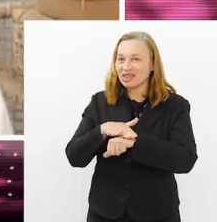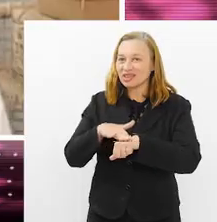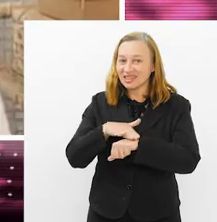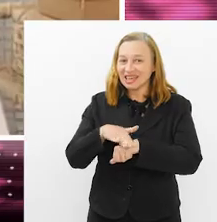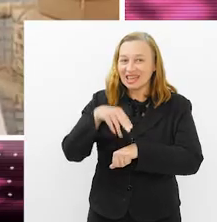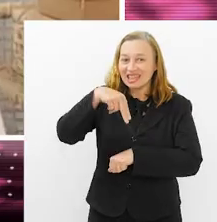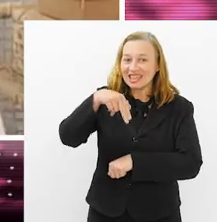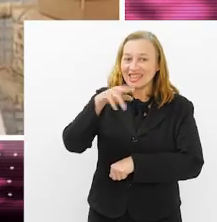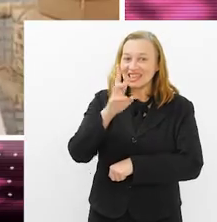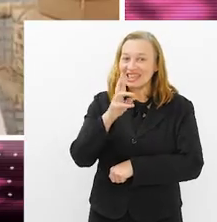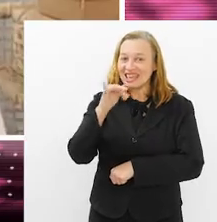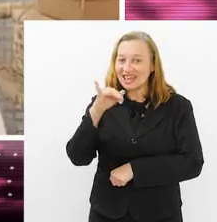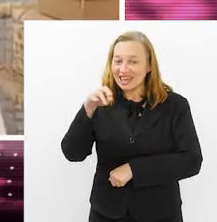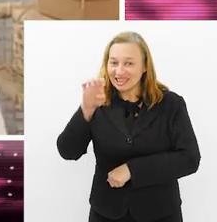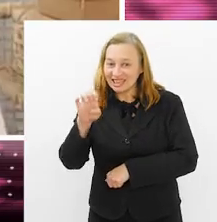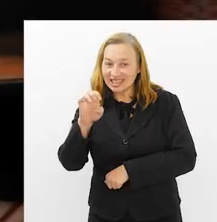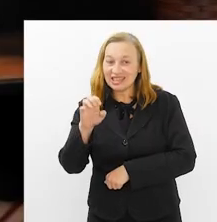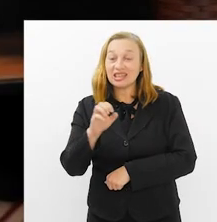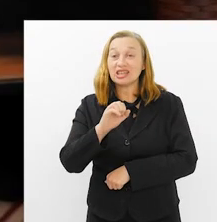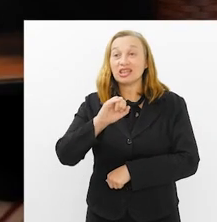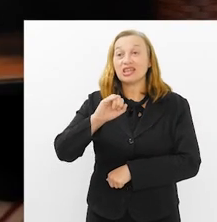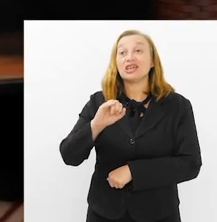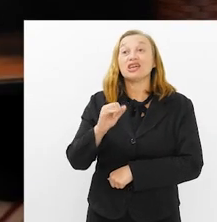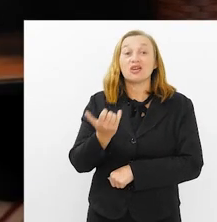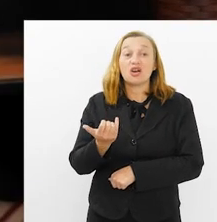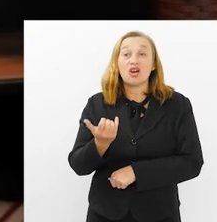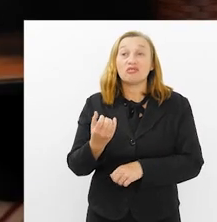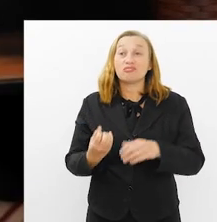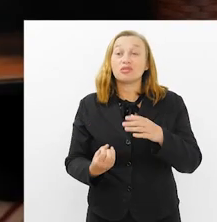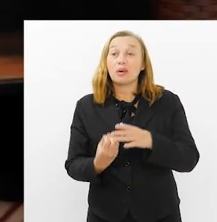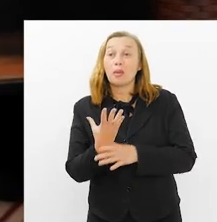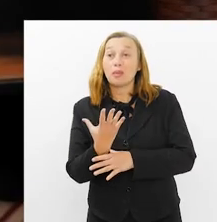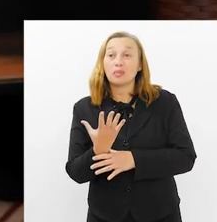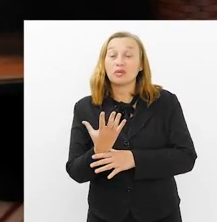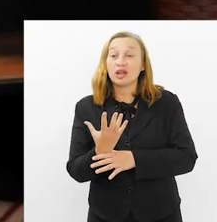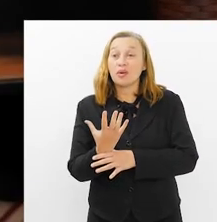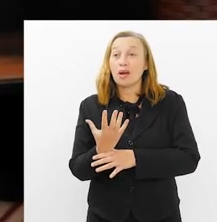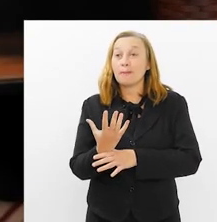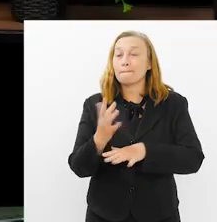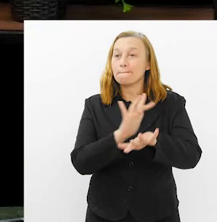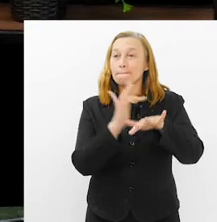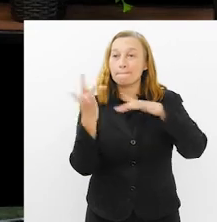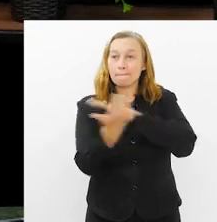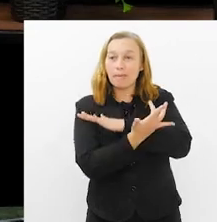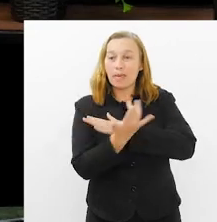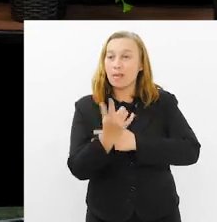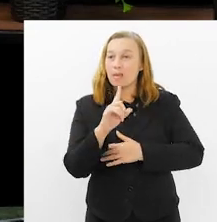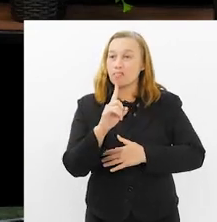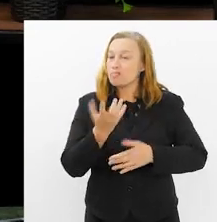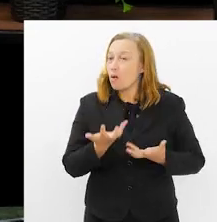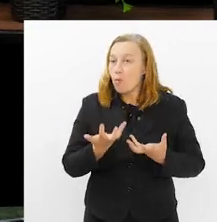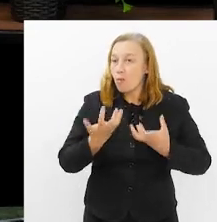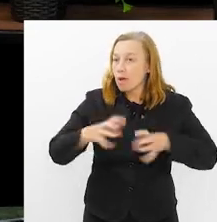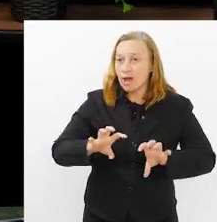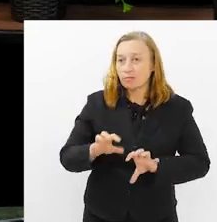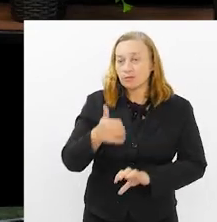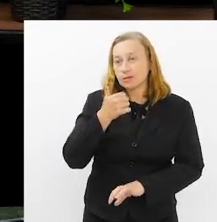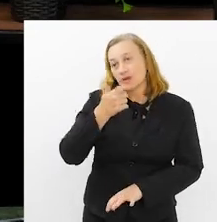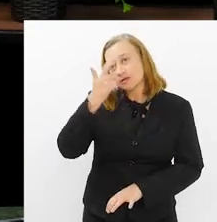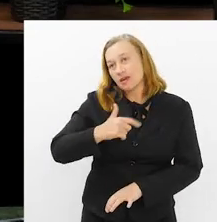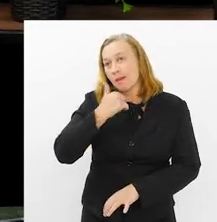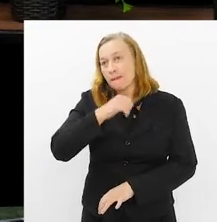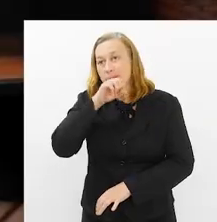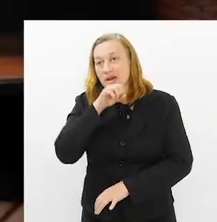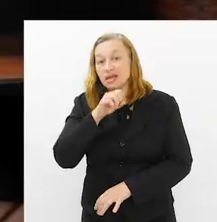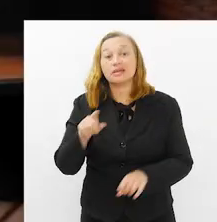Niriane Neumann, fundadora da página da internet Não Nasci Para Ser Mãe. e também com a psicóloga Juliana Brantes